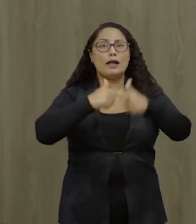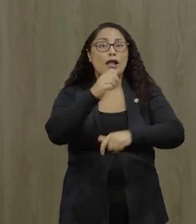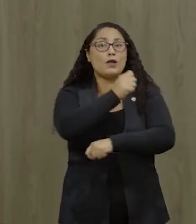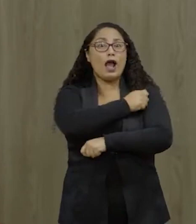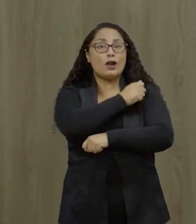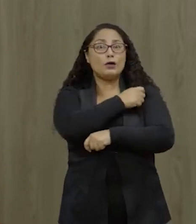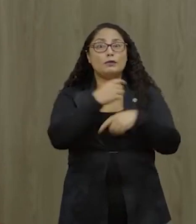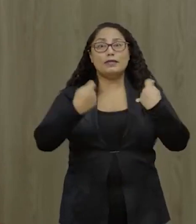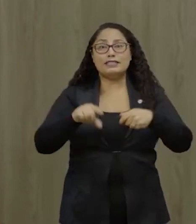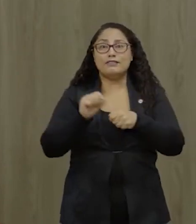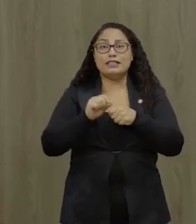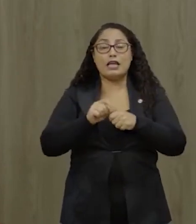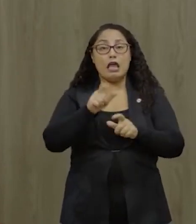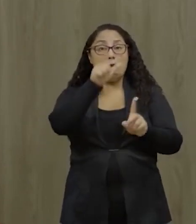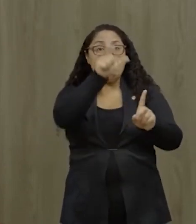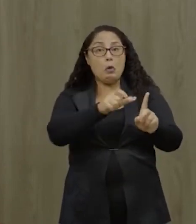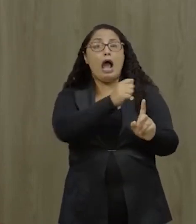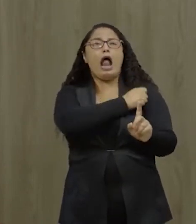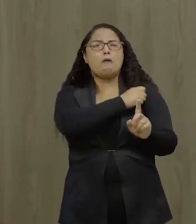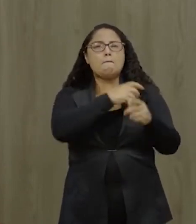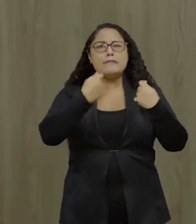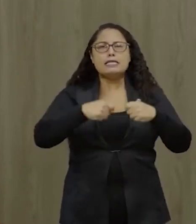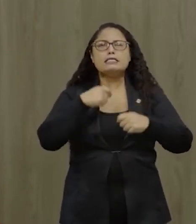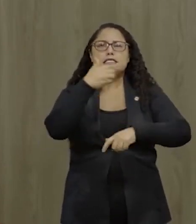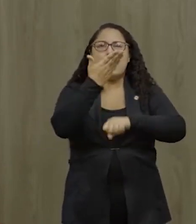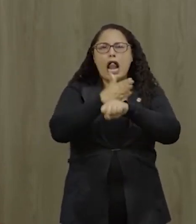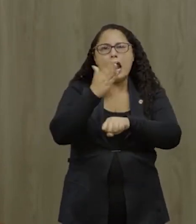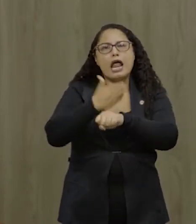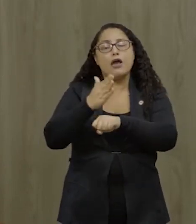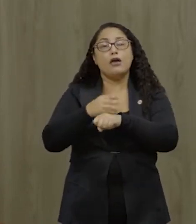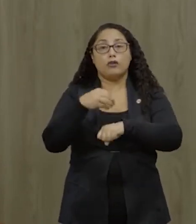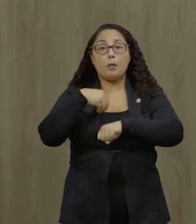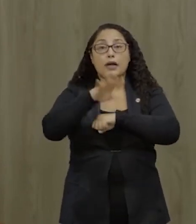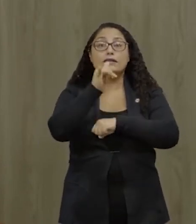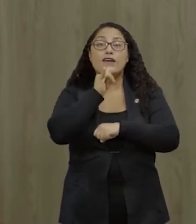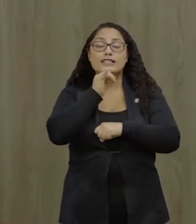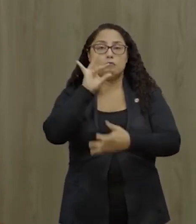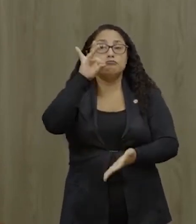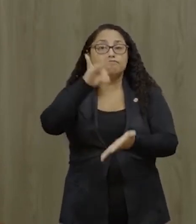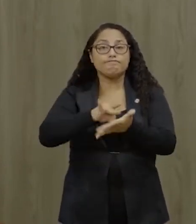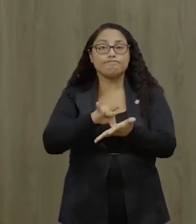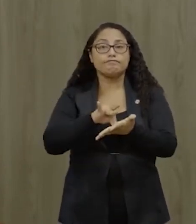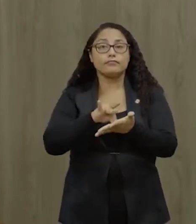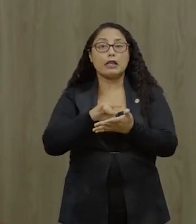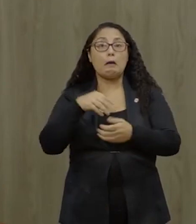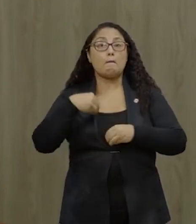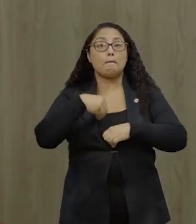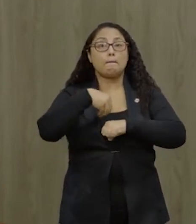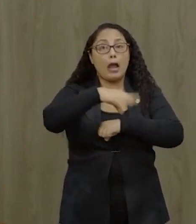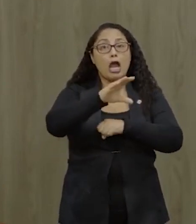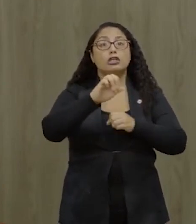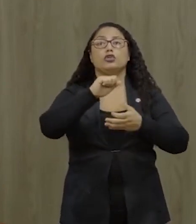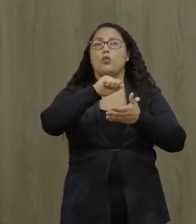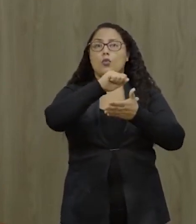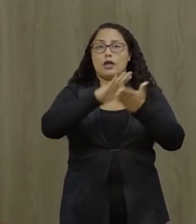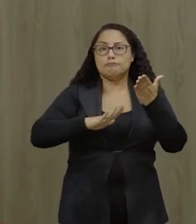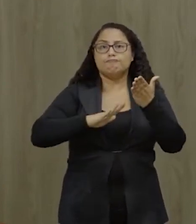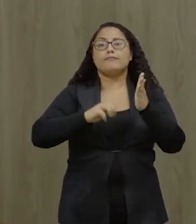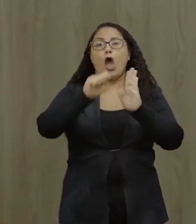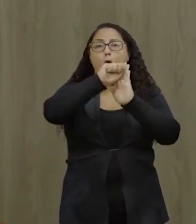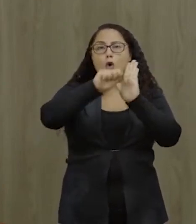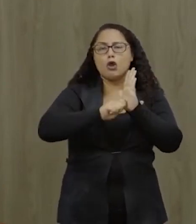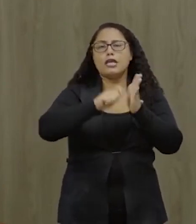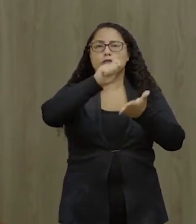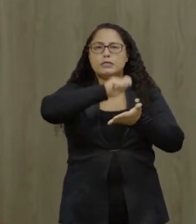aluno deveria fazer, né? O estudante está lá, ele precisa exercer... Eu vou dar um exemplo da vida real. Passa um exercício, um algoritmo.